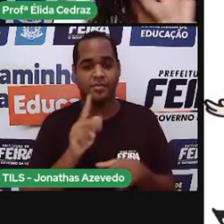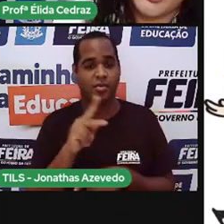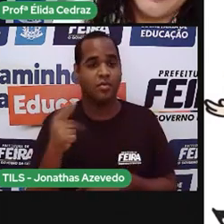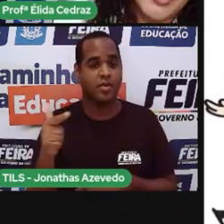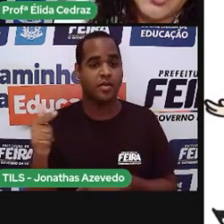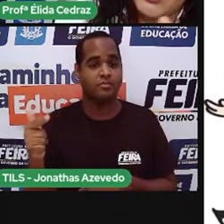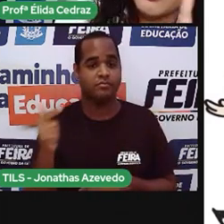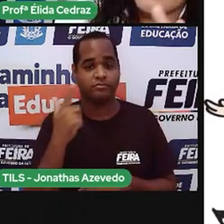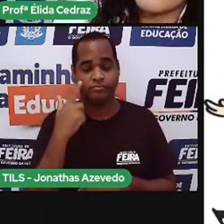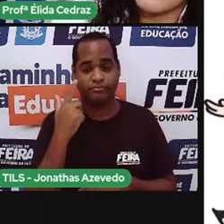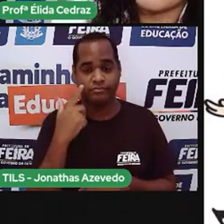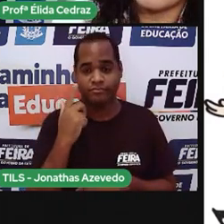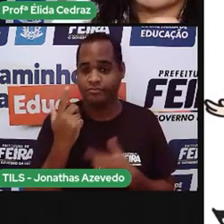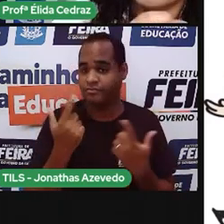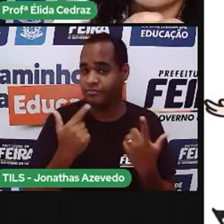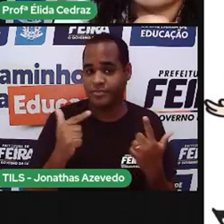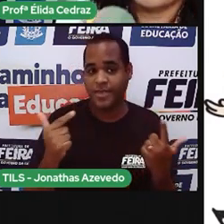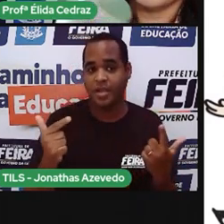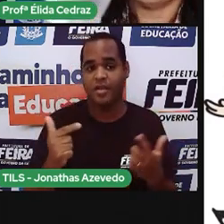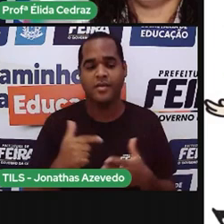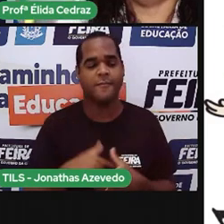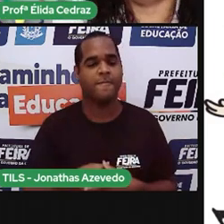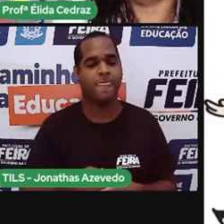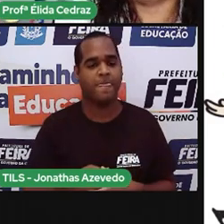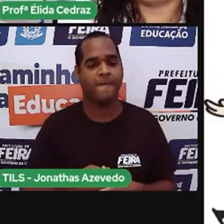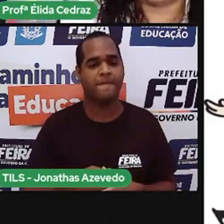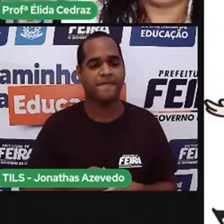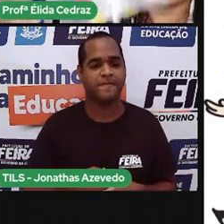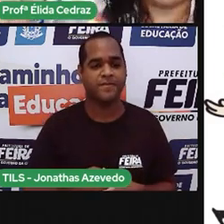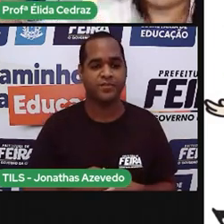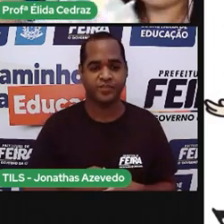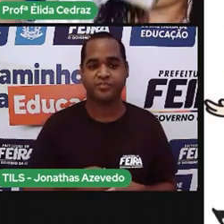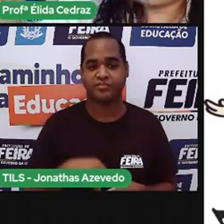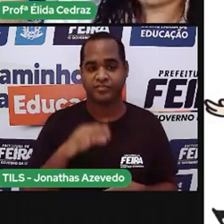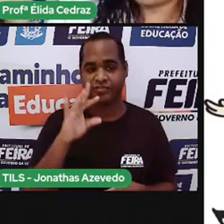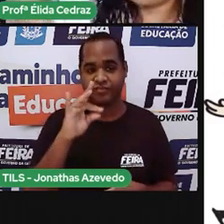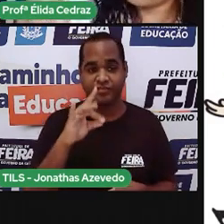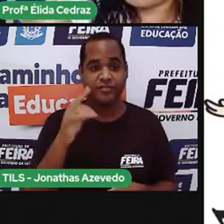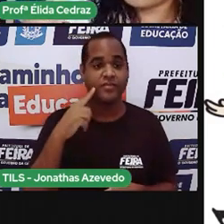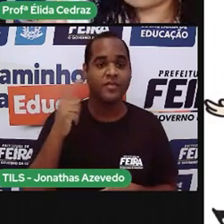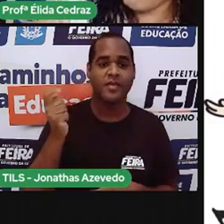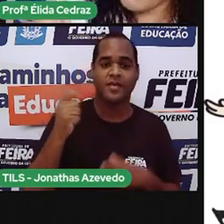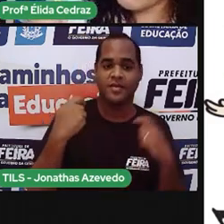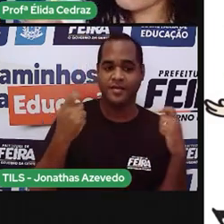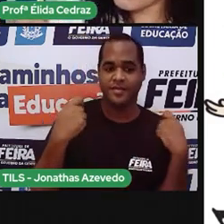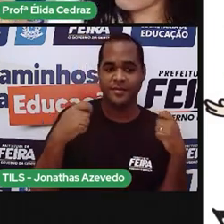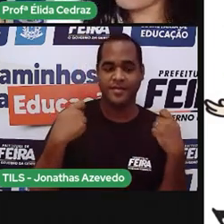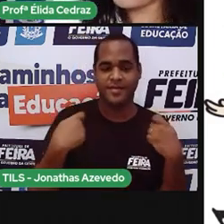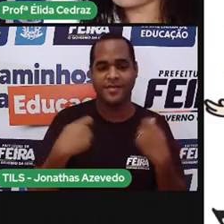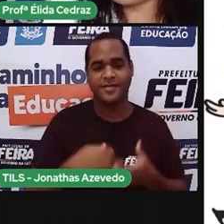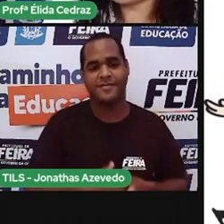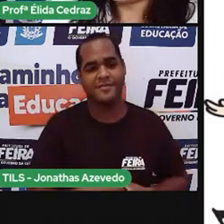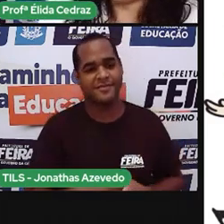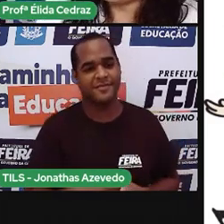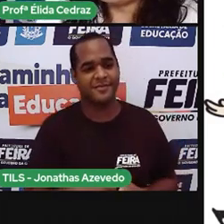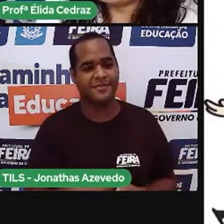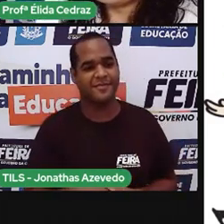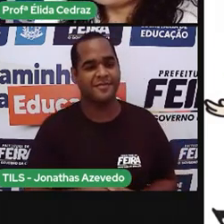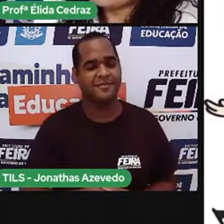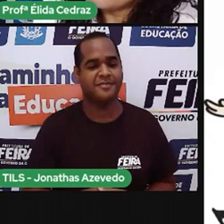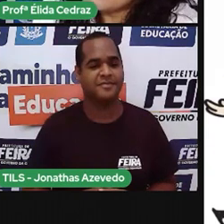tinha o jornal para recortar as letras. Eu colei os papeizinhos coloridos.